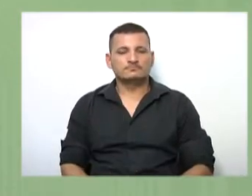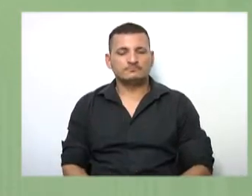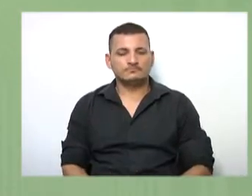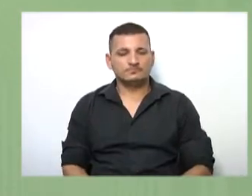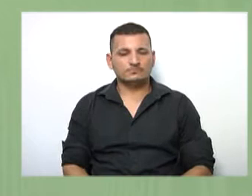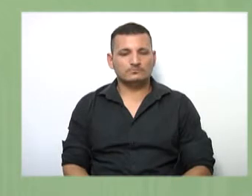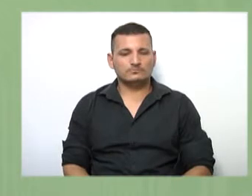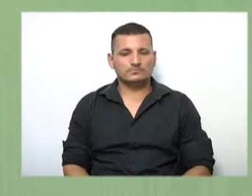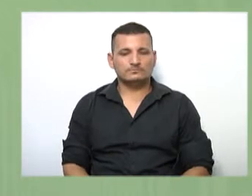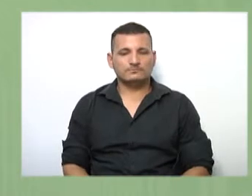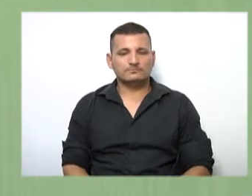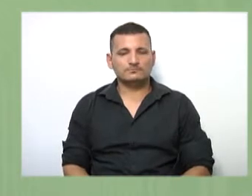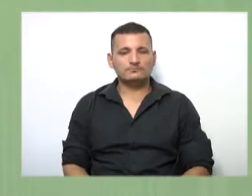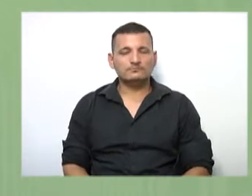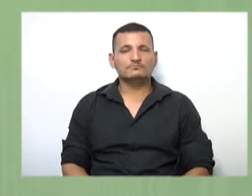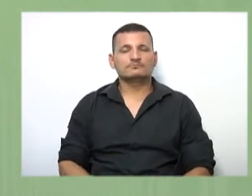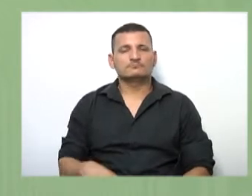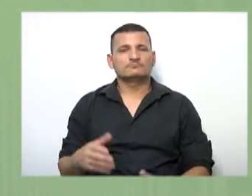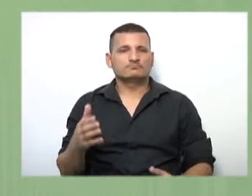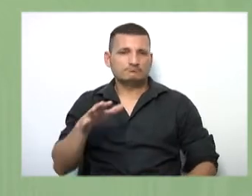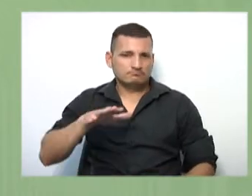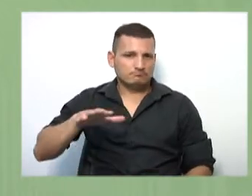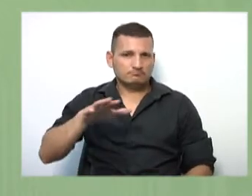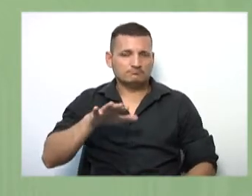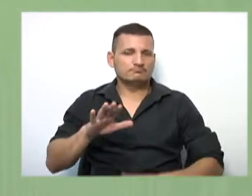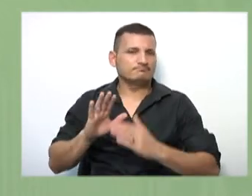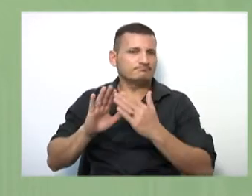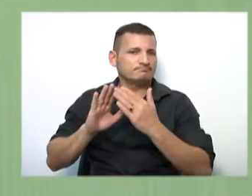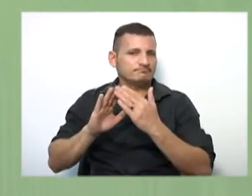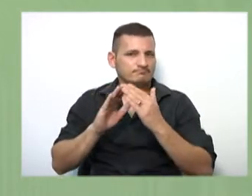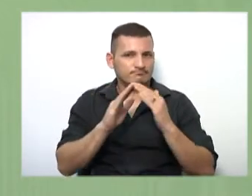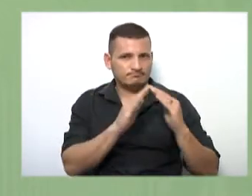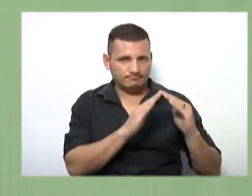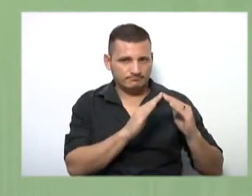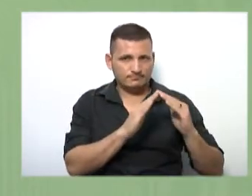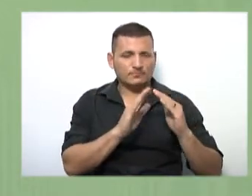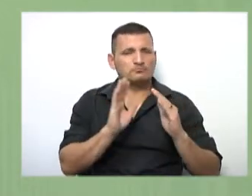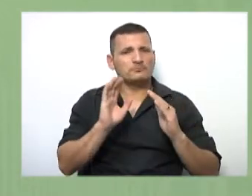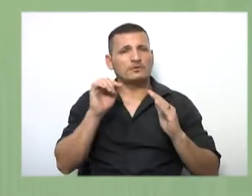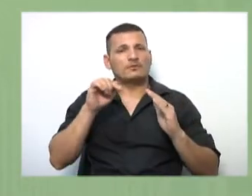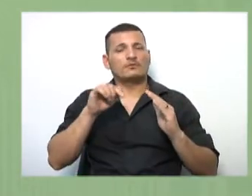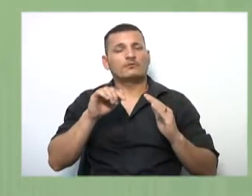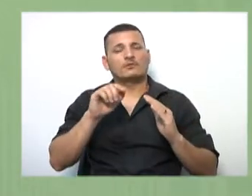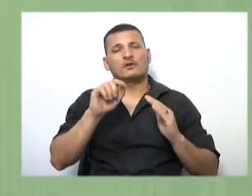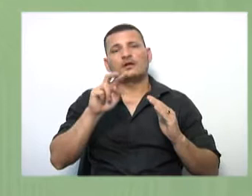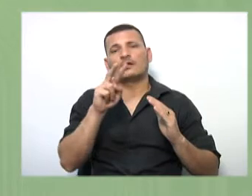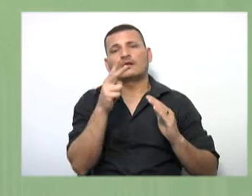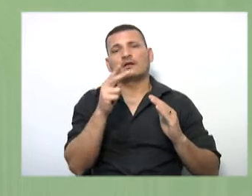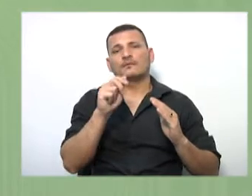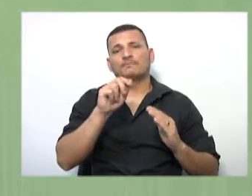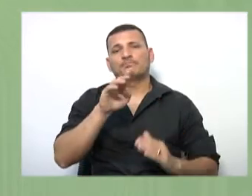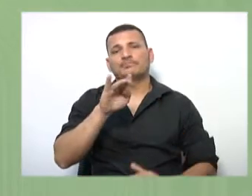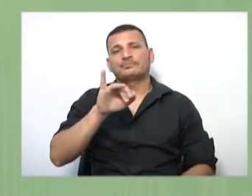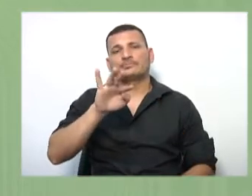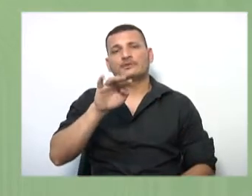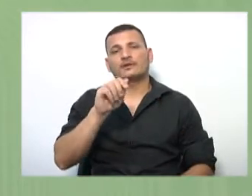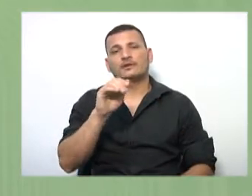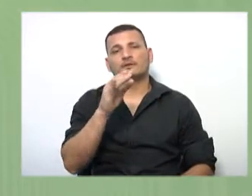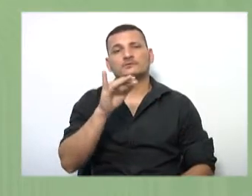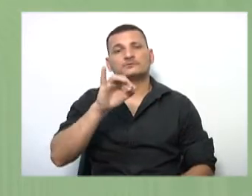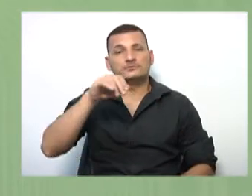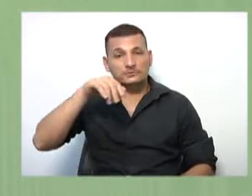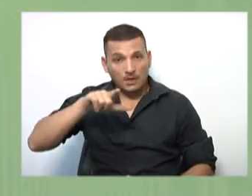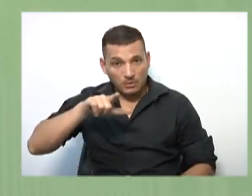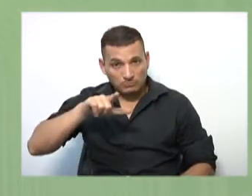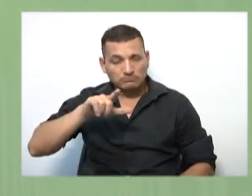Vamos falar também do ramo habitacional. O ramo habitacional está muito ligado à organização das pessoas que têm uma